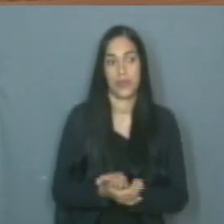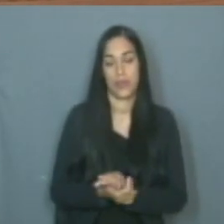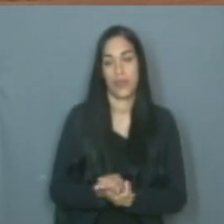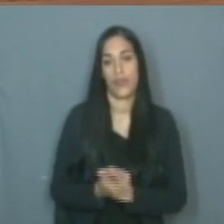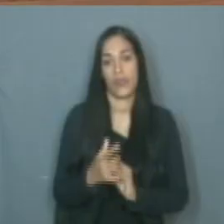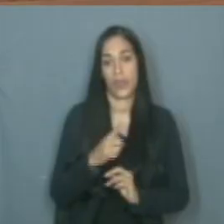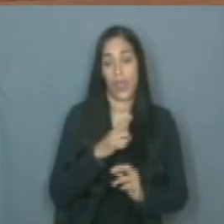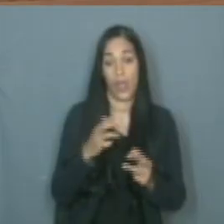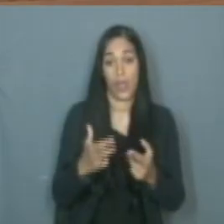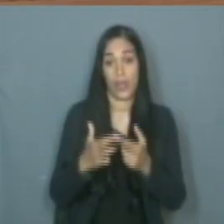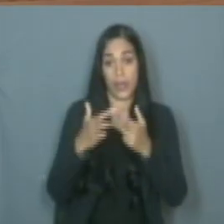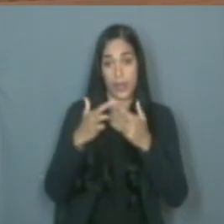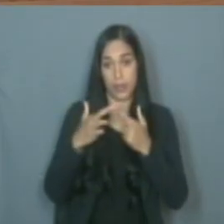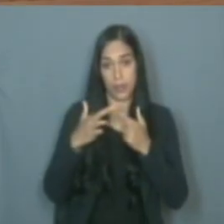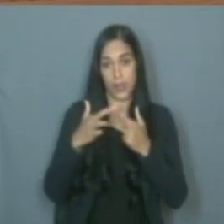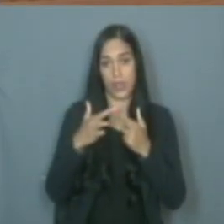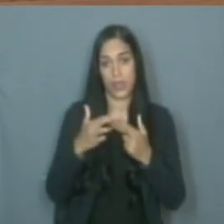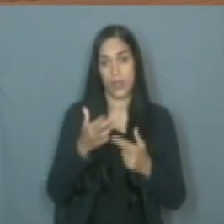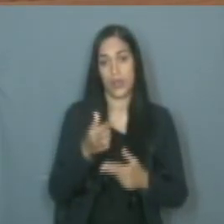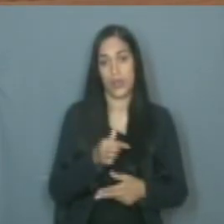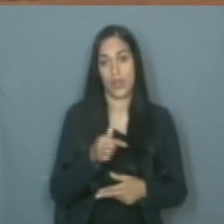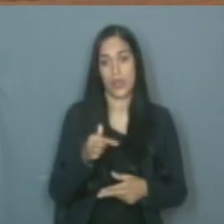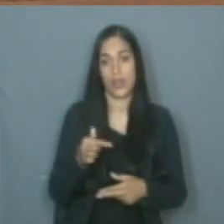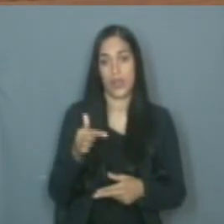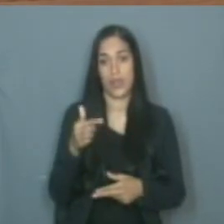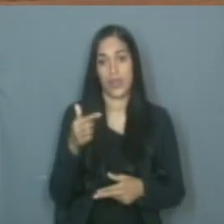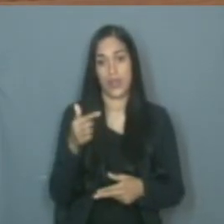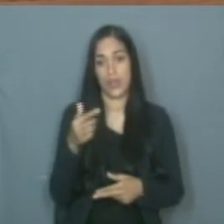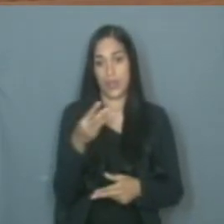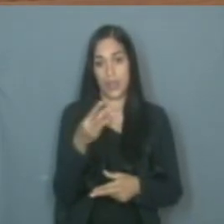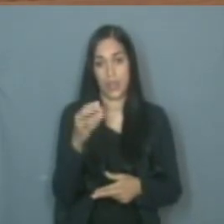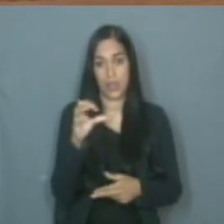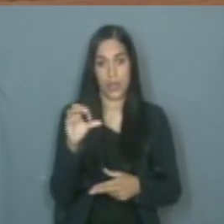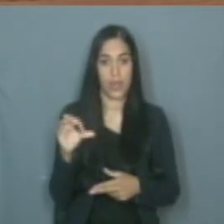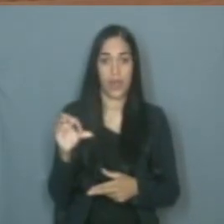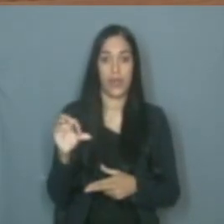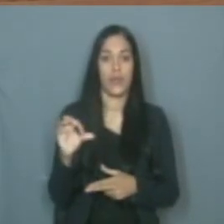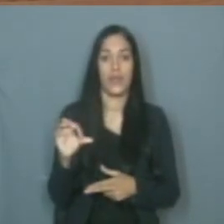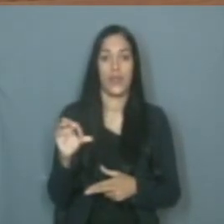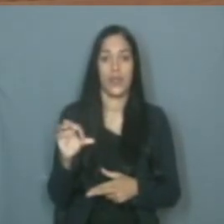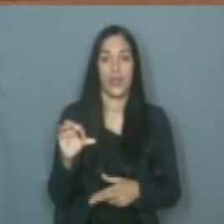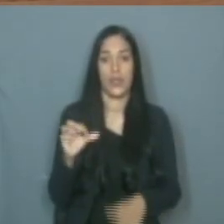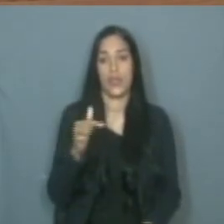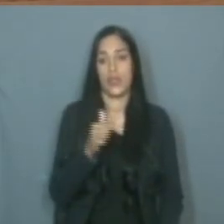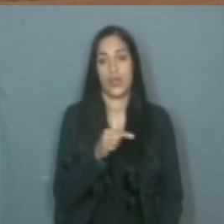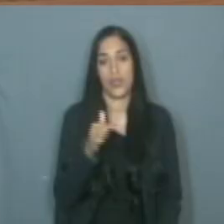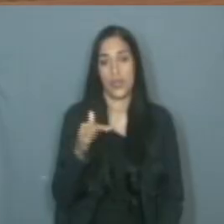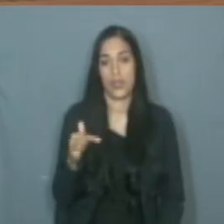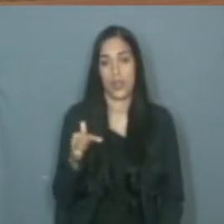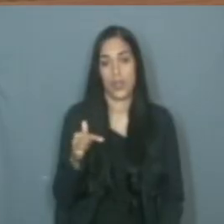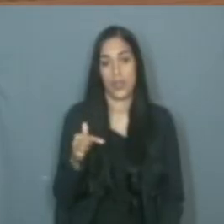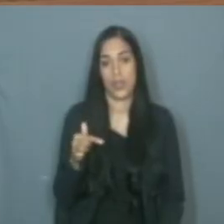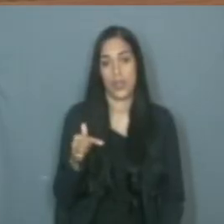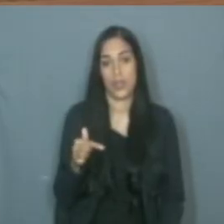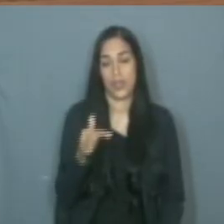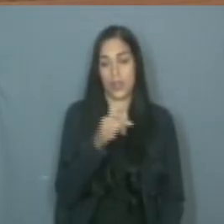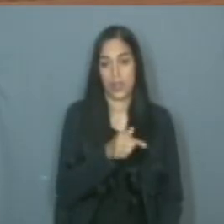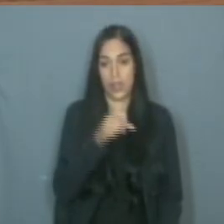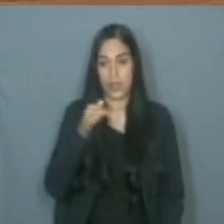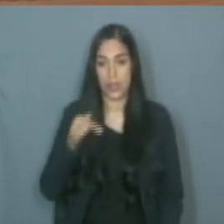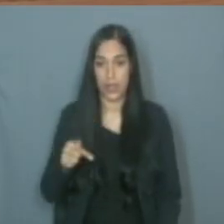tem um requerimento, que é o 7739, que... Não, 39 não, perdão. Que é o